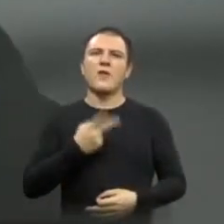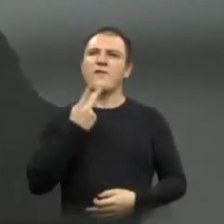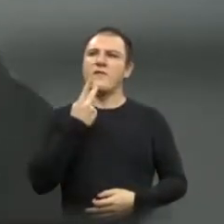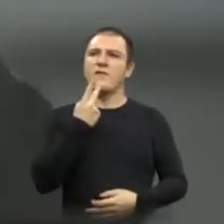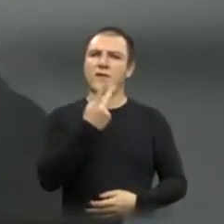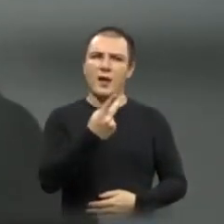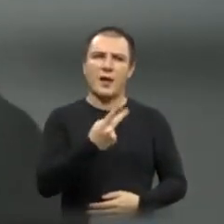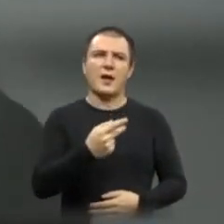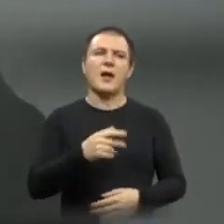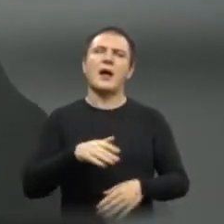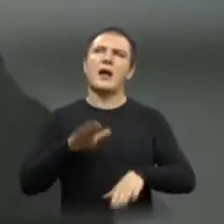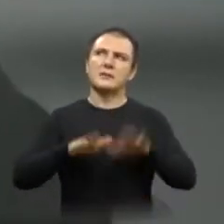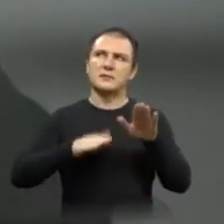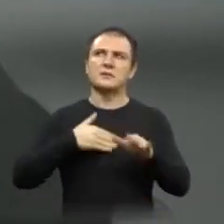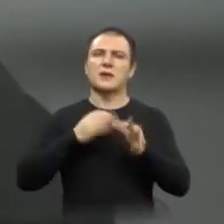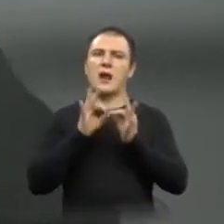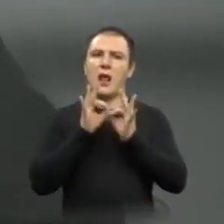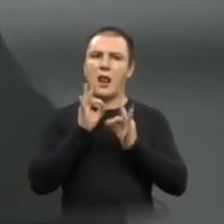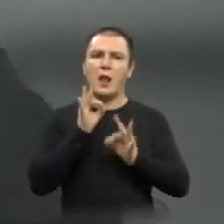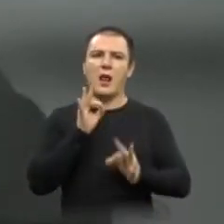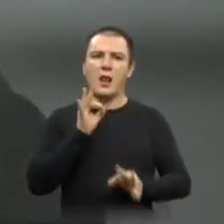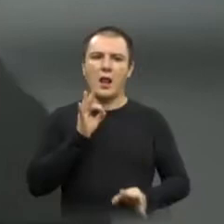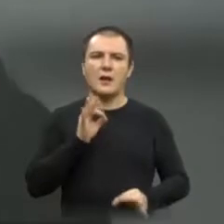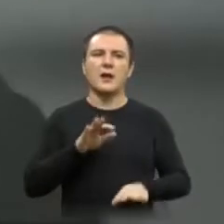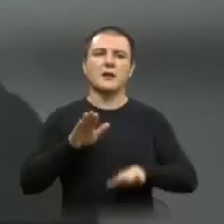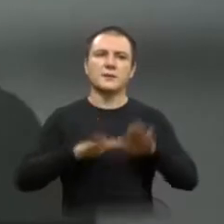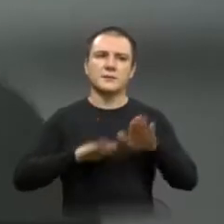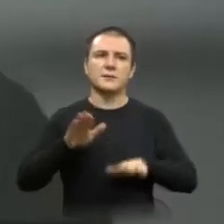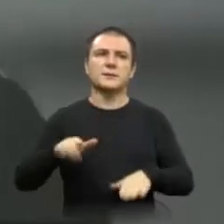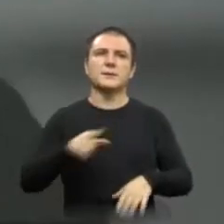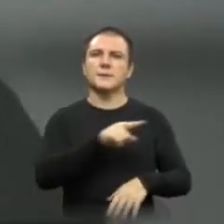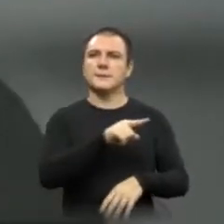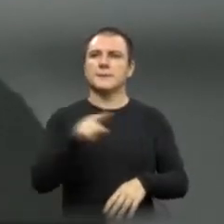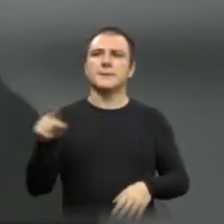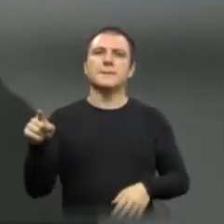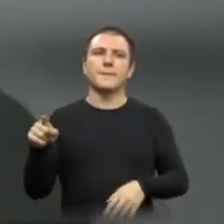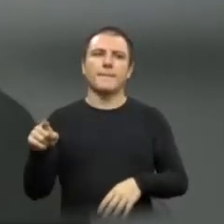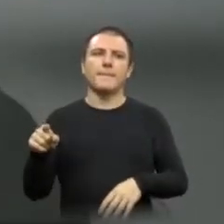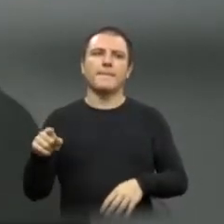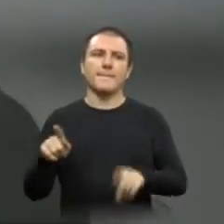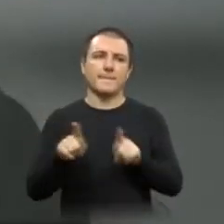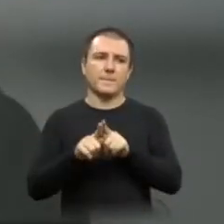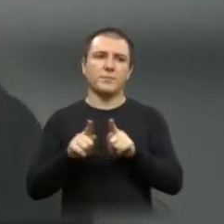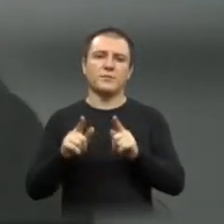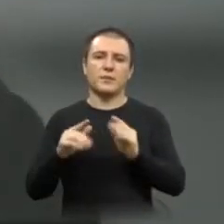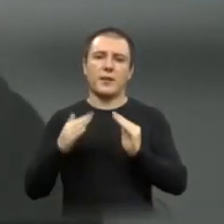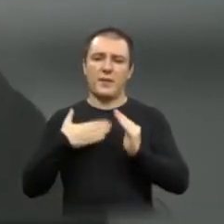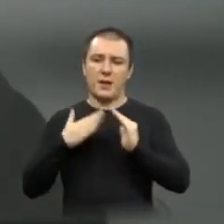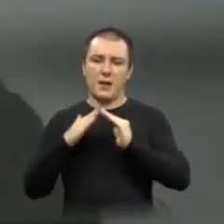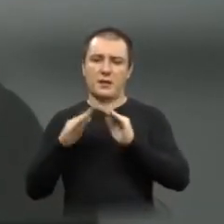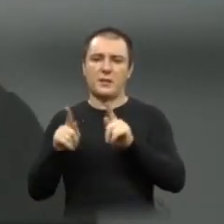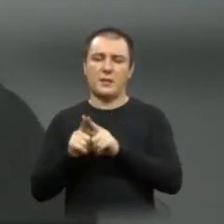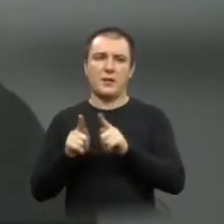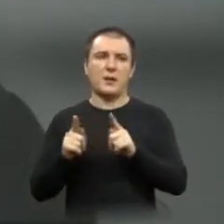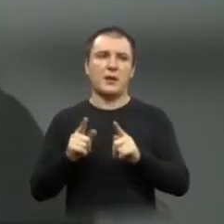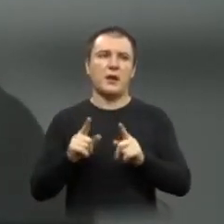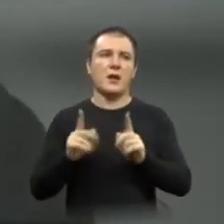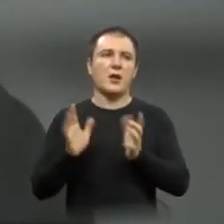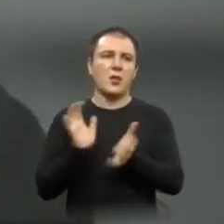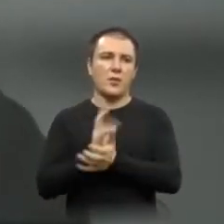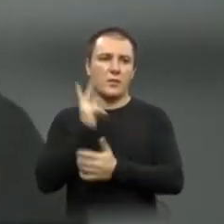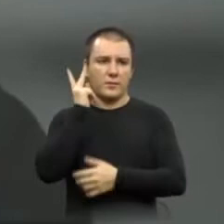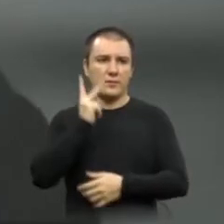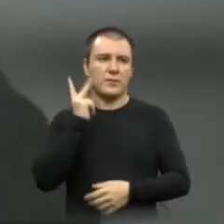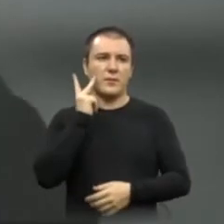as coisas fala até demais eu sei que às vezes tiro alguém aqui com as palavras filho aqui em casa também aos meus pares e